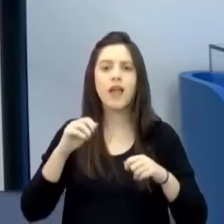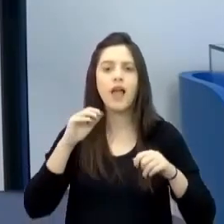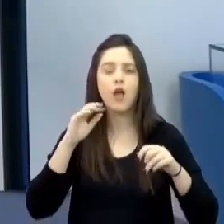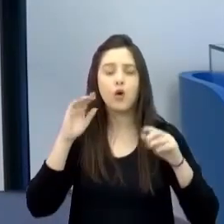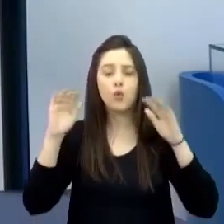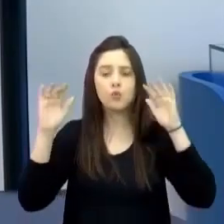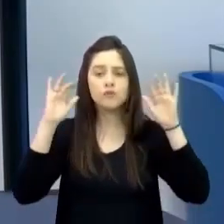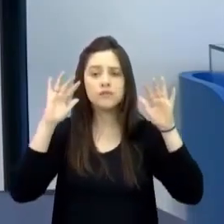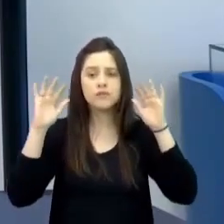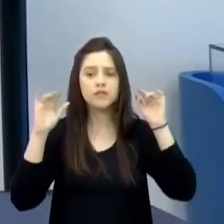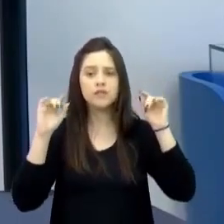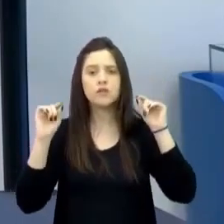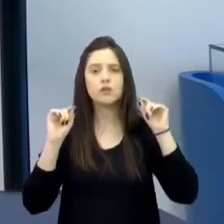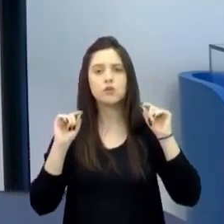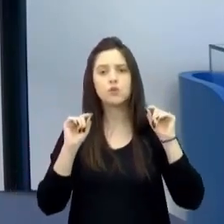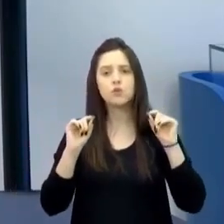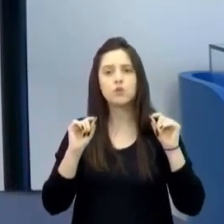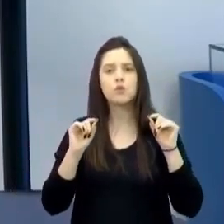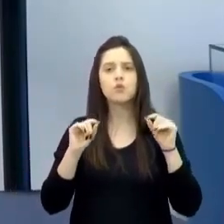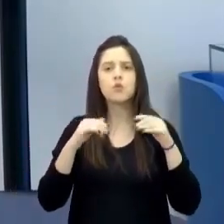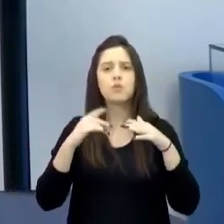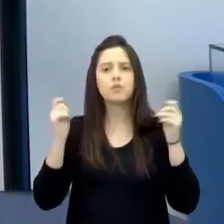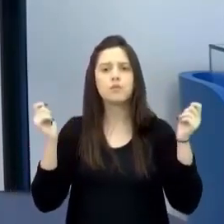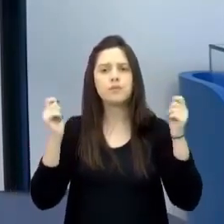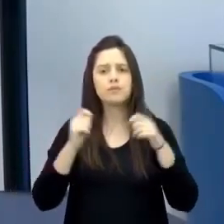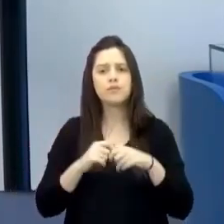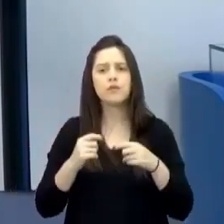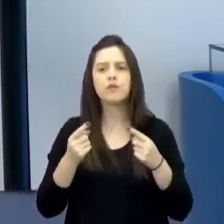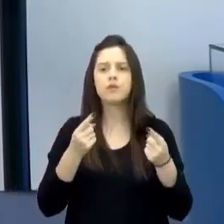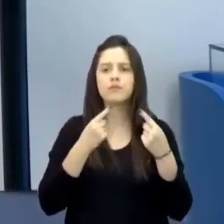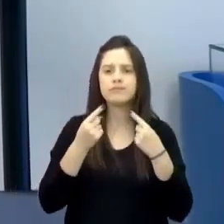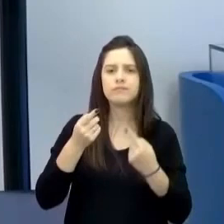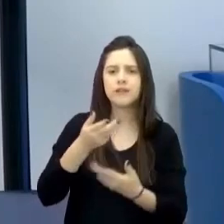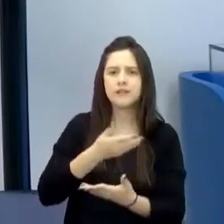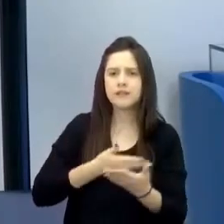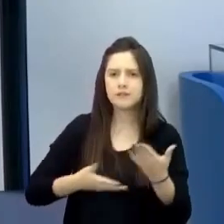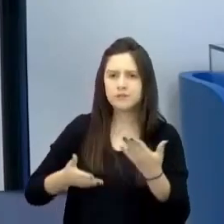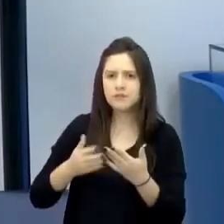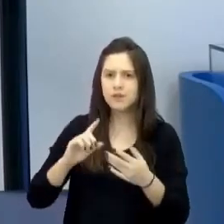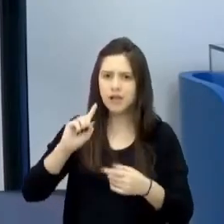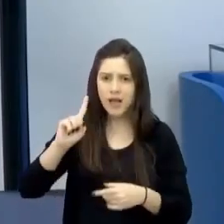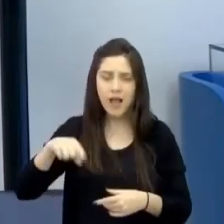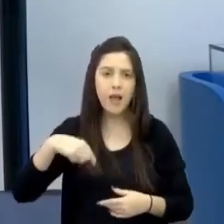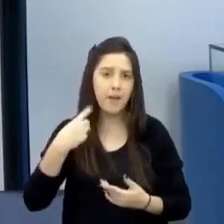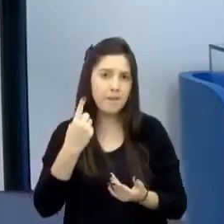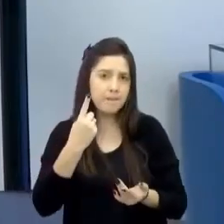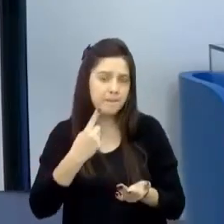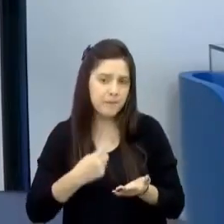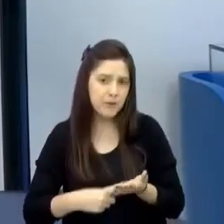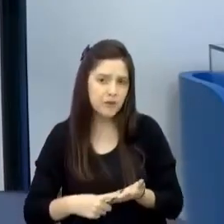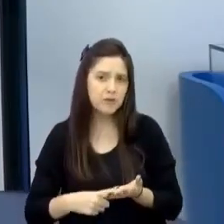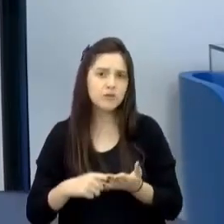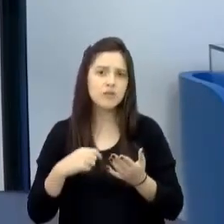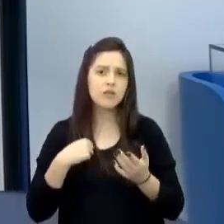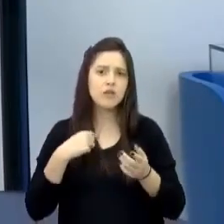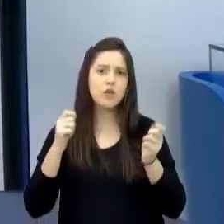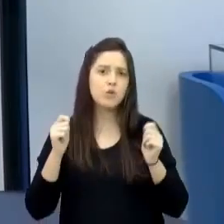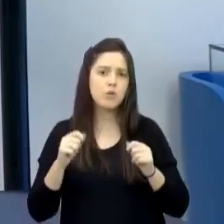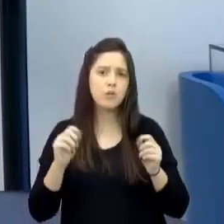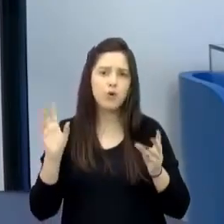que eu vou deixar aquele recurso disponível para a minha geração posterior, para a minha próxima geração. Então eu não posso